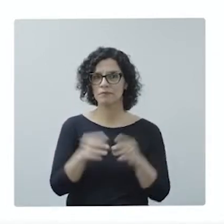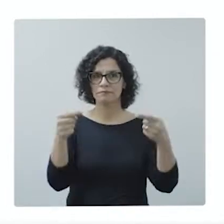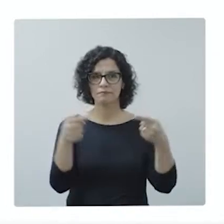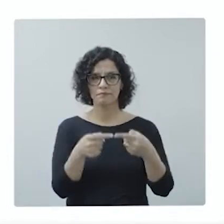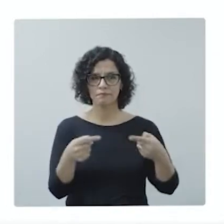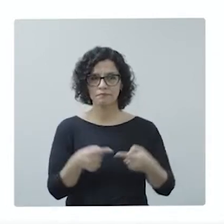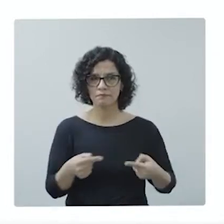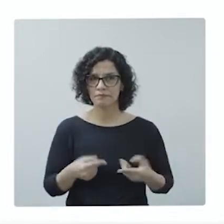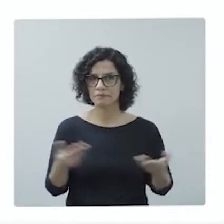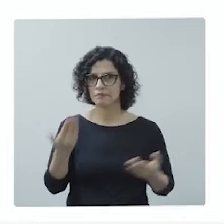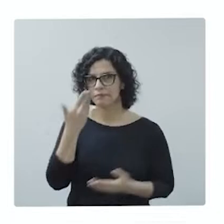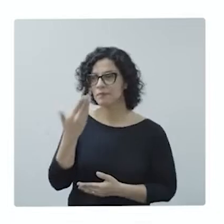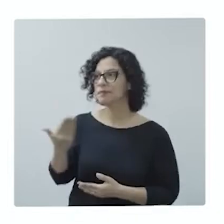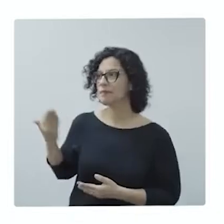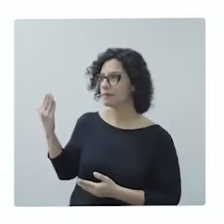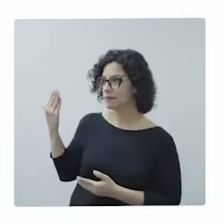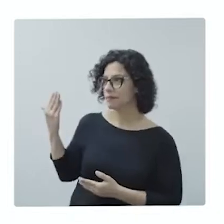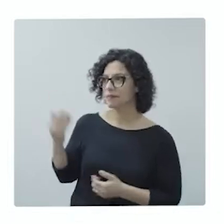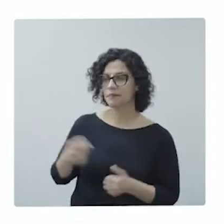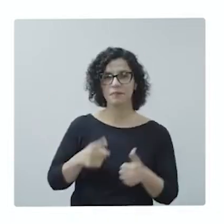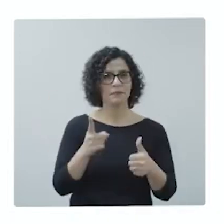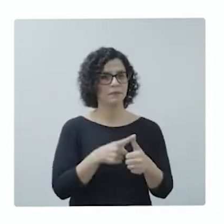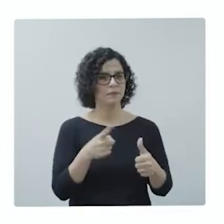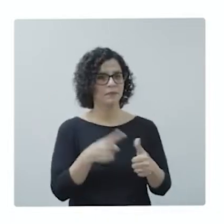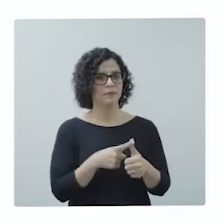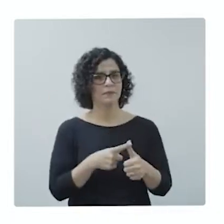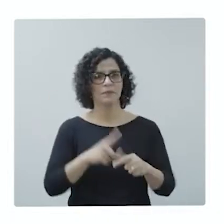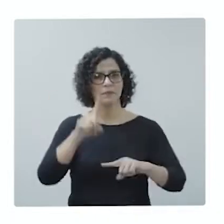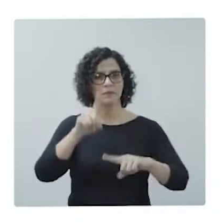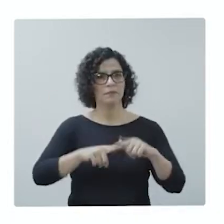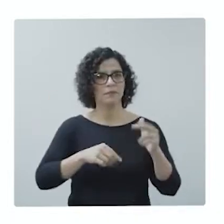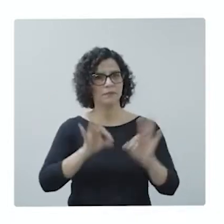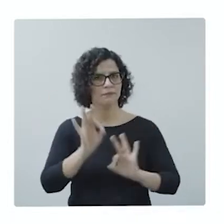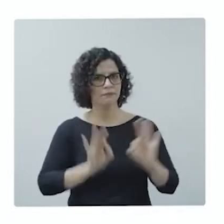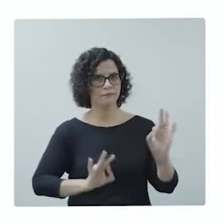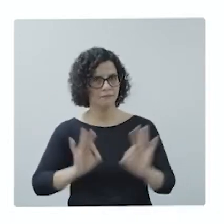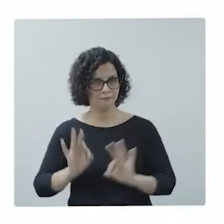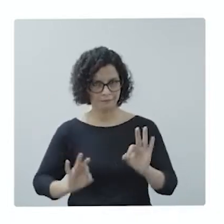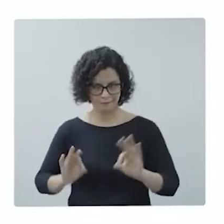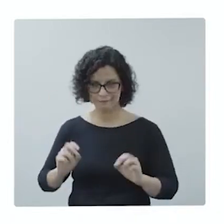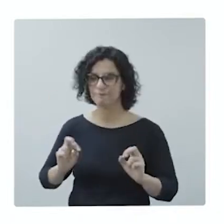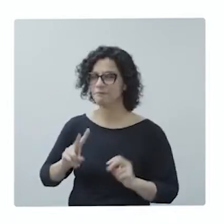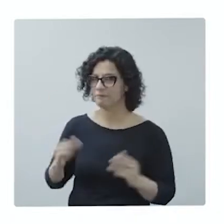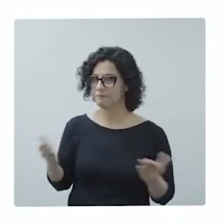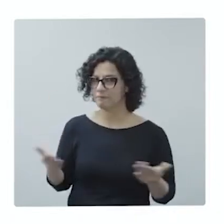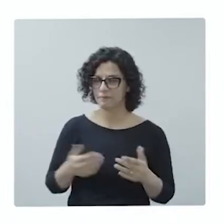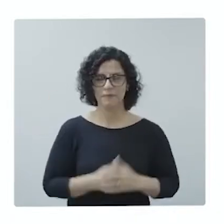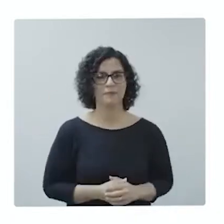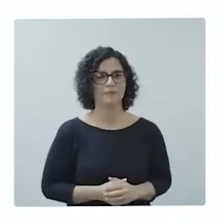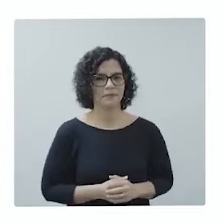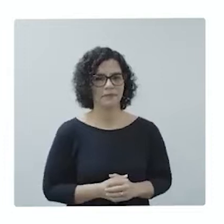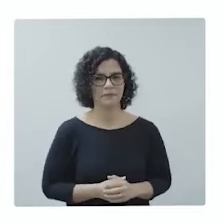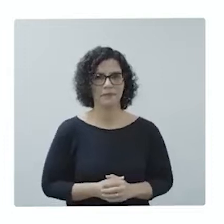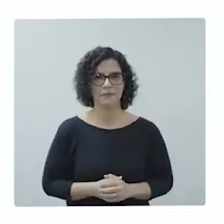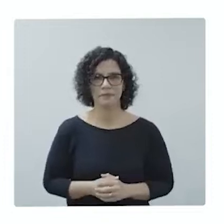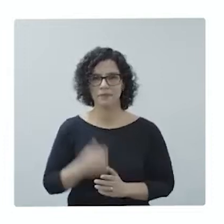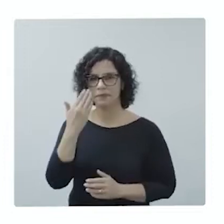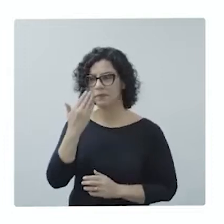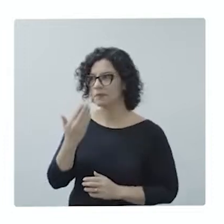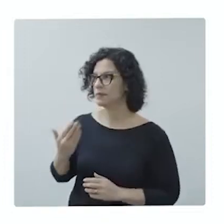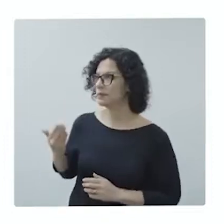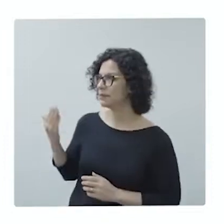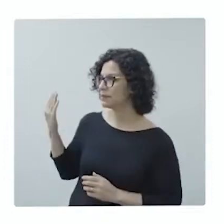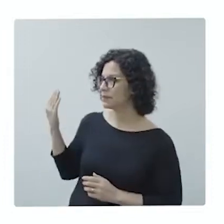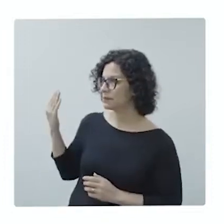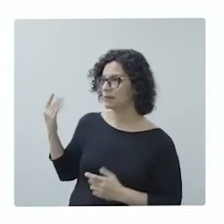com a rotina? Olhe lá. Primeiro, nós vamos organizar os materiais. Acompanhe